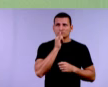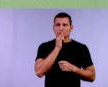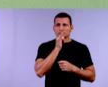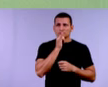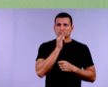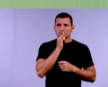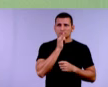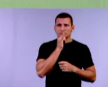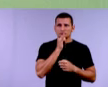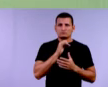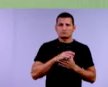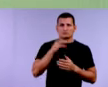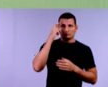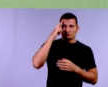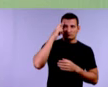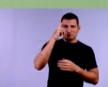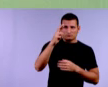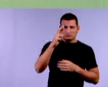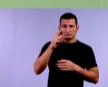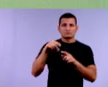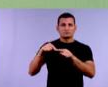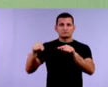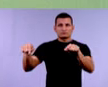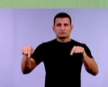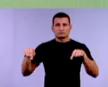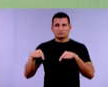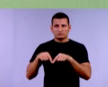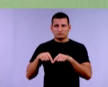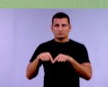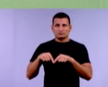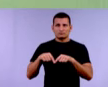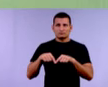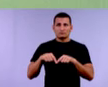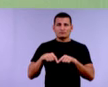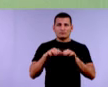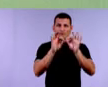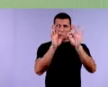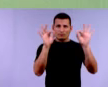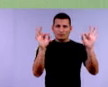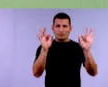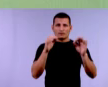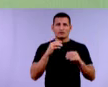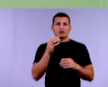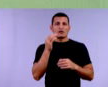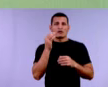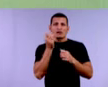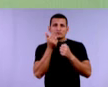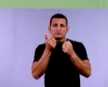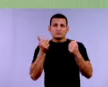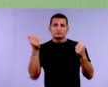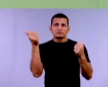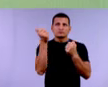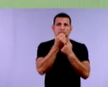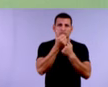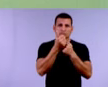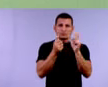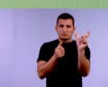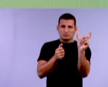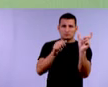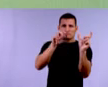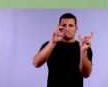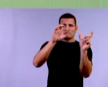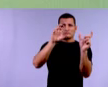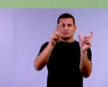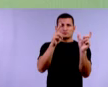o chefe da sessão. Bem, se eu substituir esse sujeito por